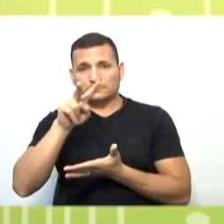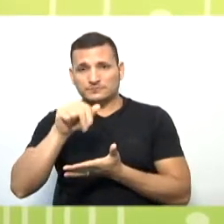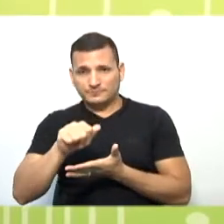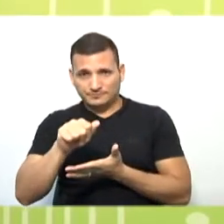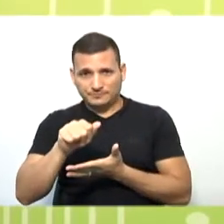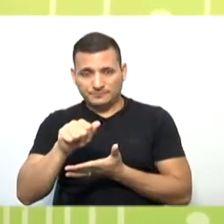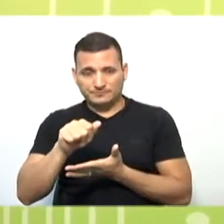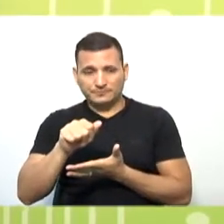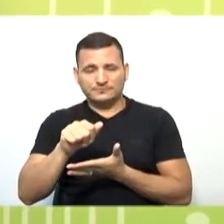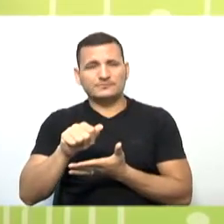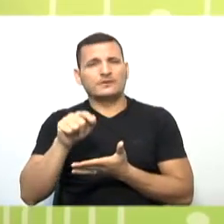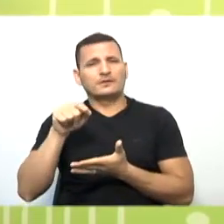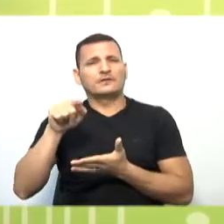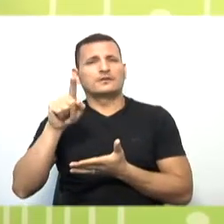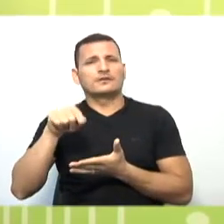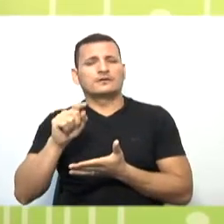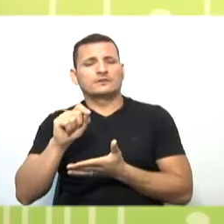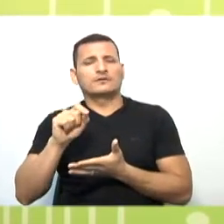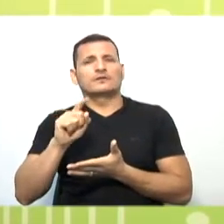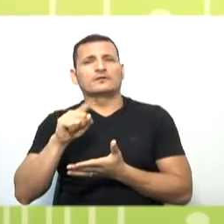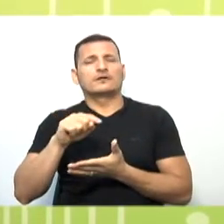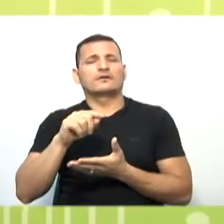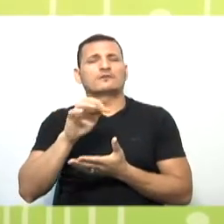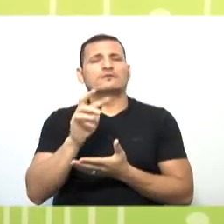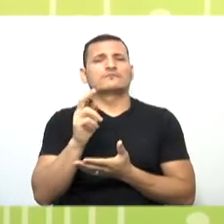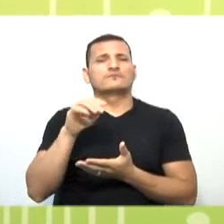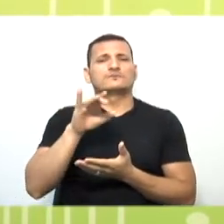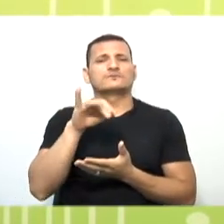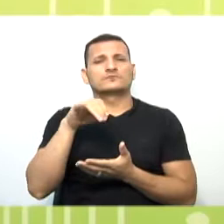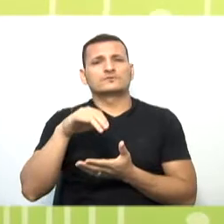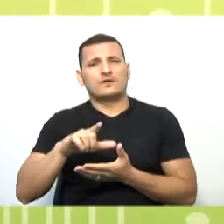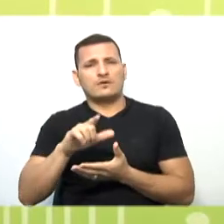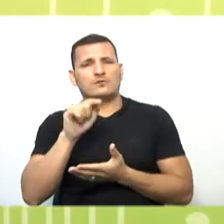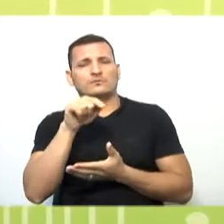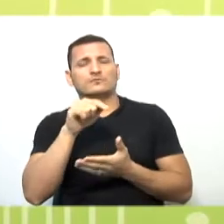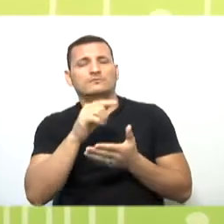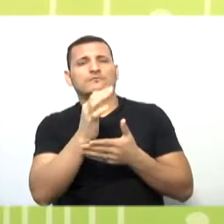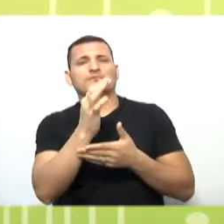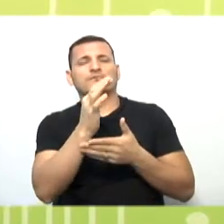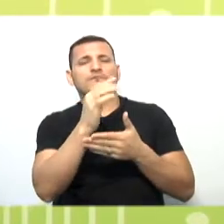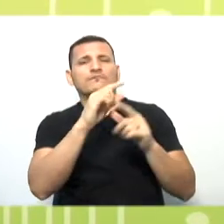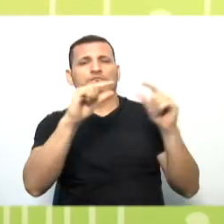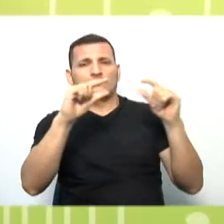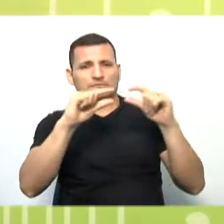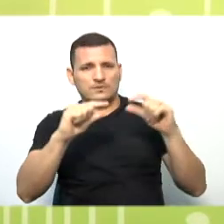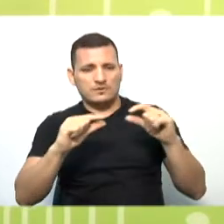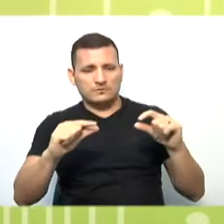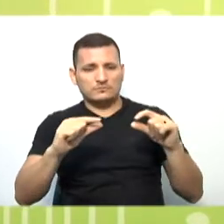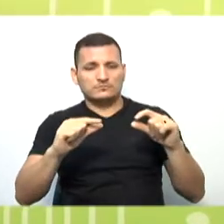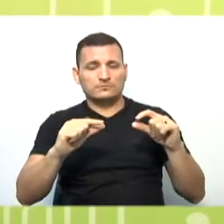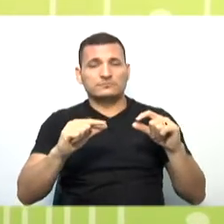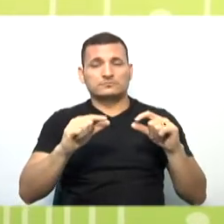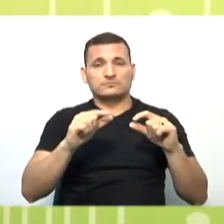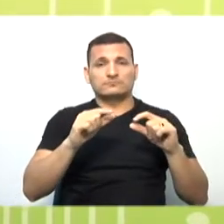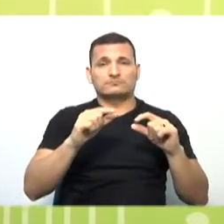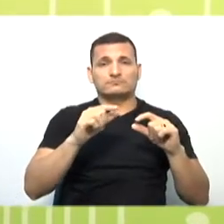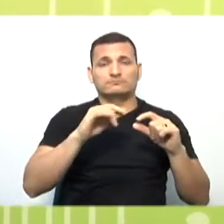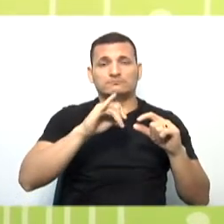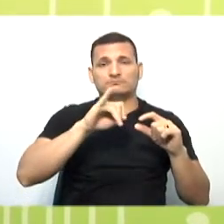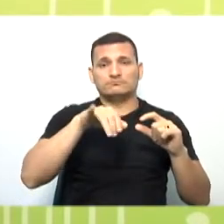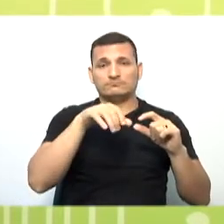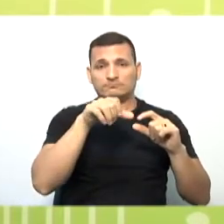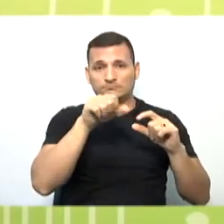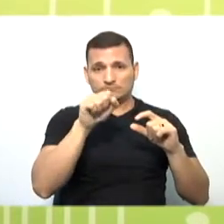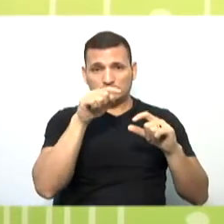Java, ele cuida da parte funcional desse formulário. JavaScript vai deixar o meu formulário